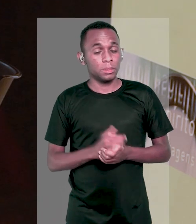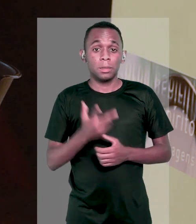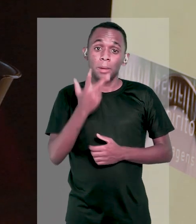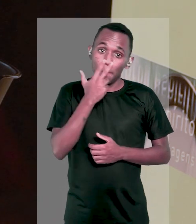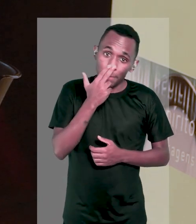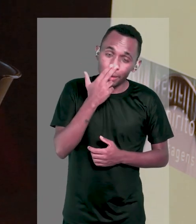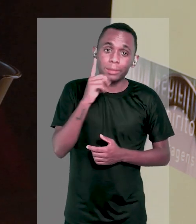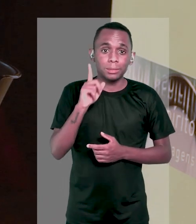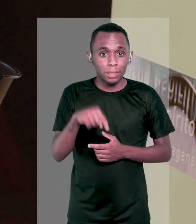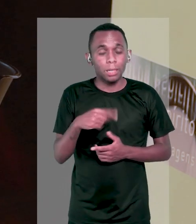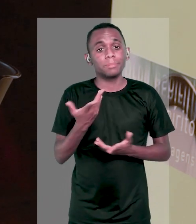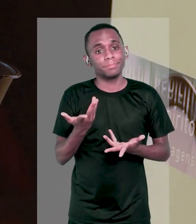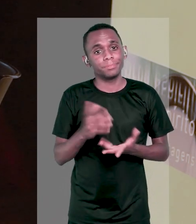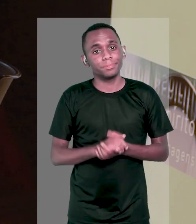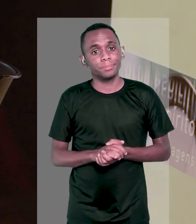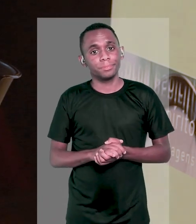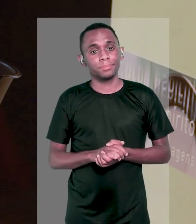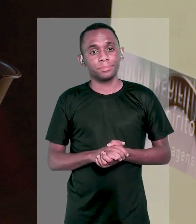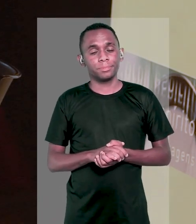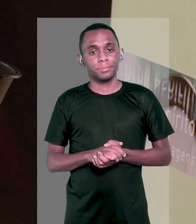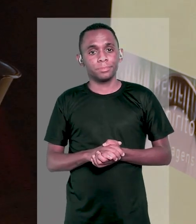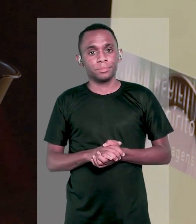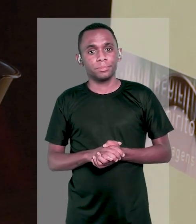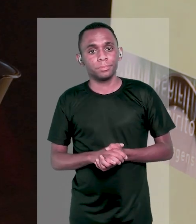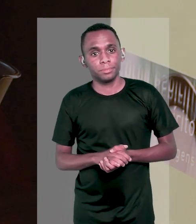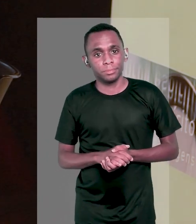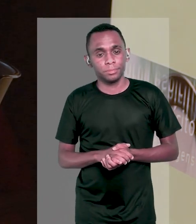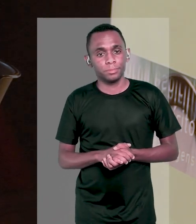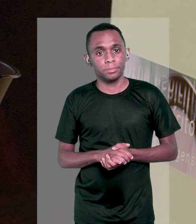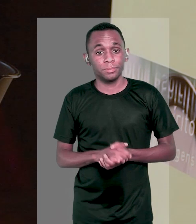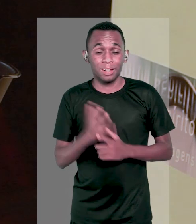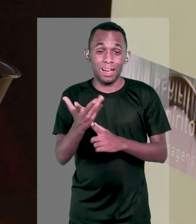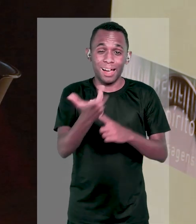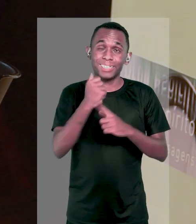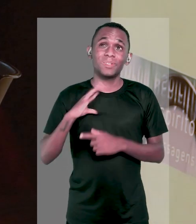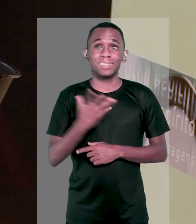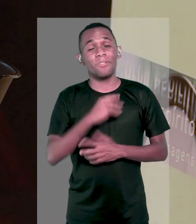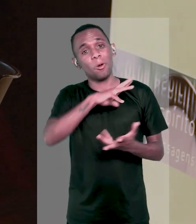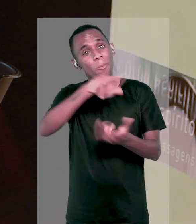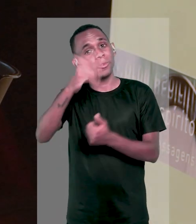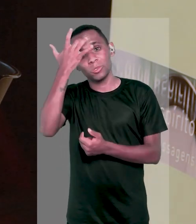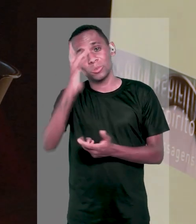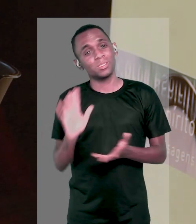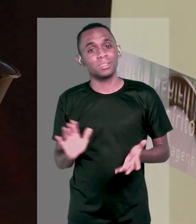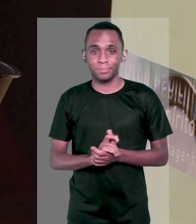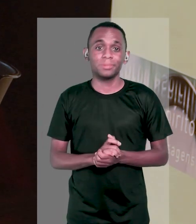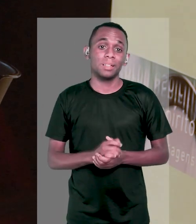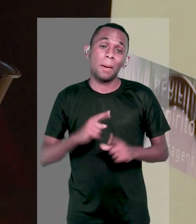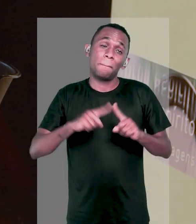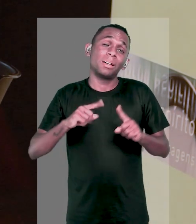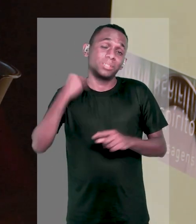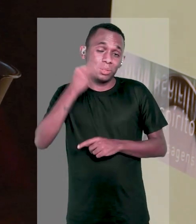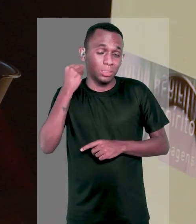a arte vai salvar o mundo eu não sei mas em todo caso nós tivemos uma experiência recente que mostra que o papel da arte